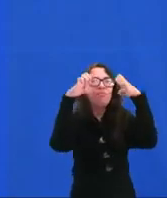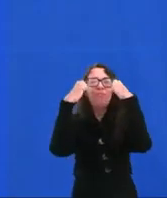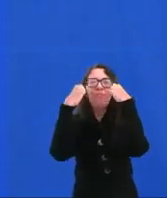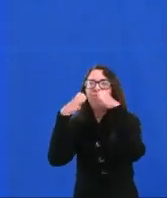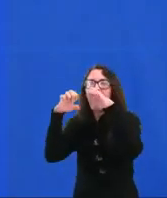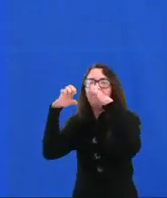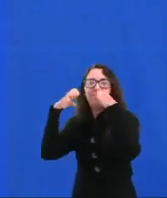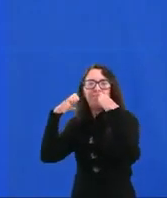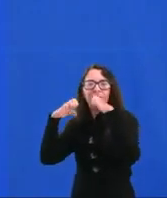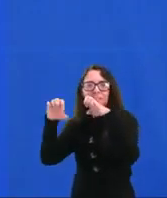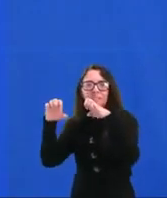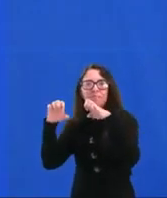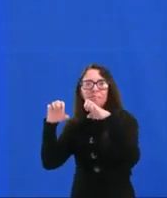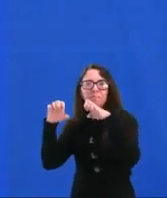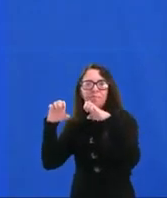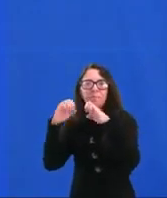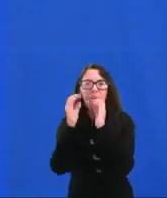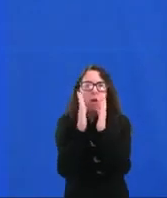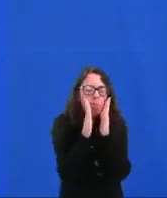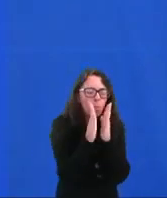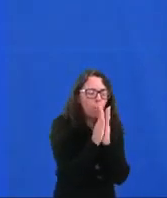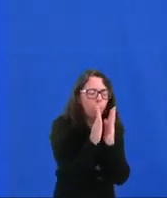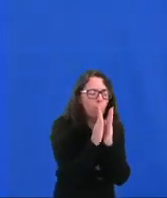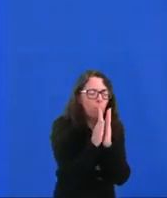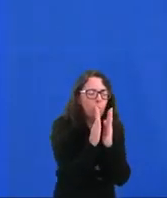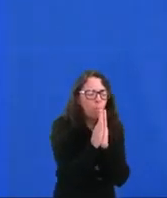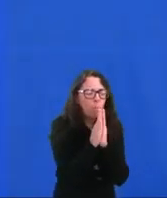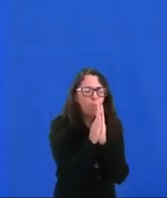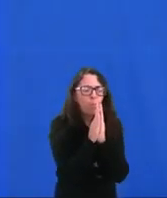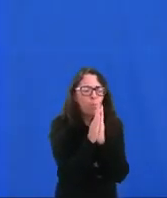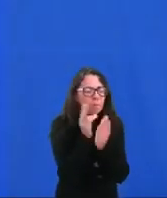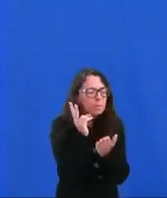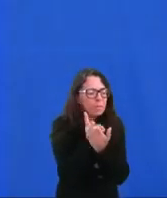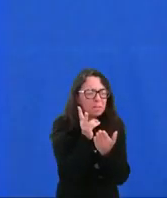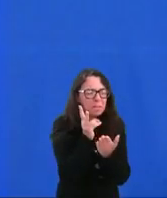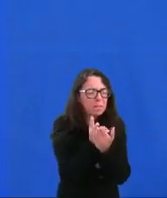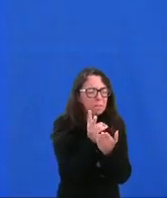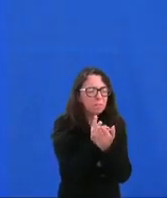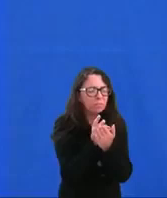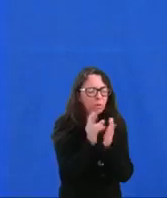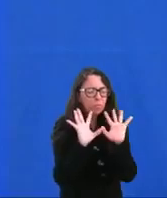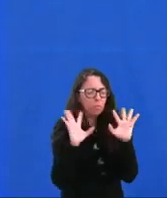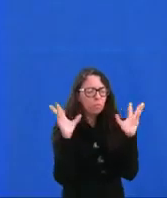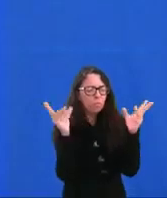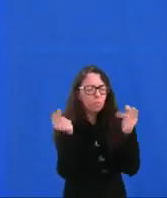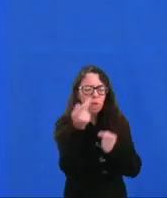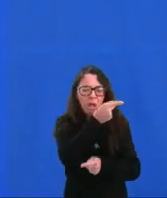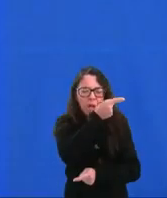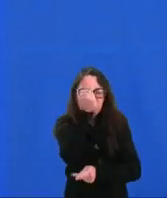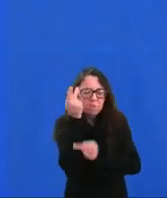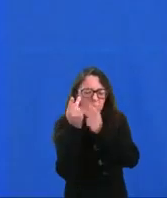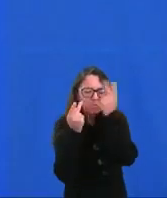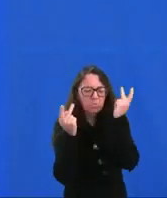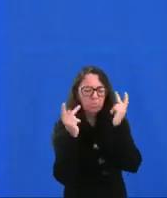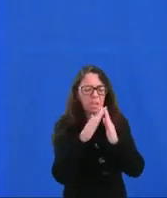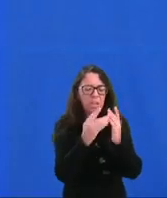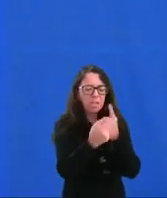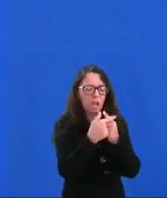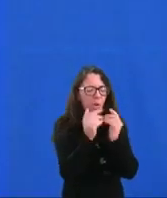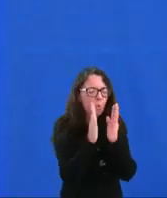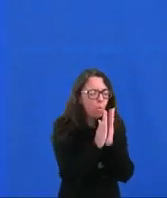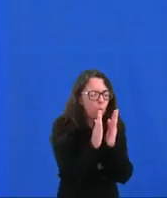se esforçar ao máximo para alcançá-los. Isso é uma afirmação de